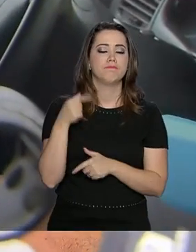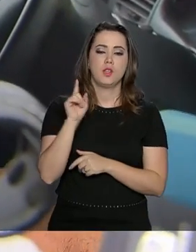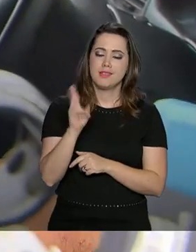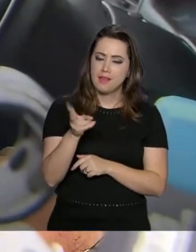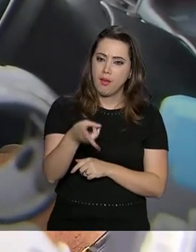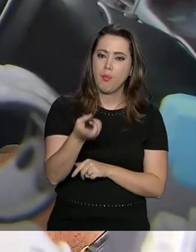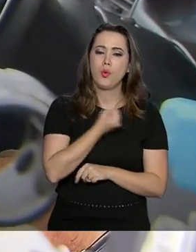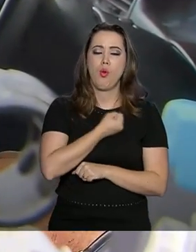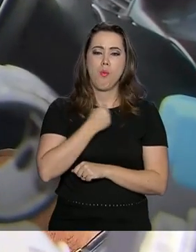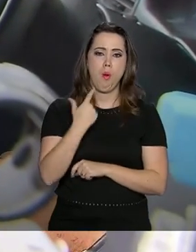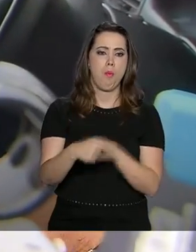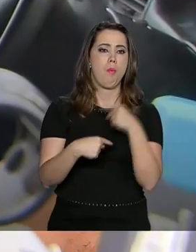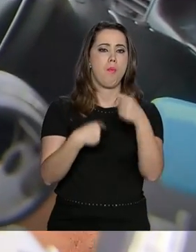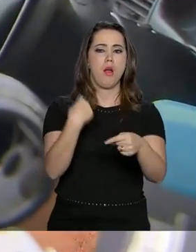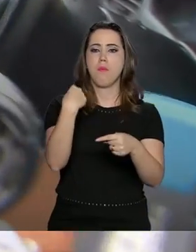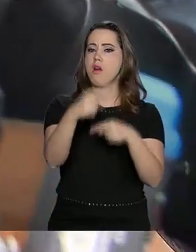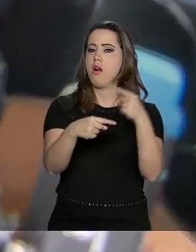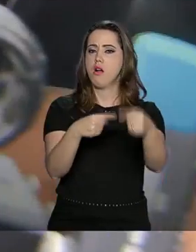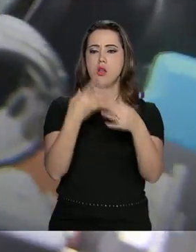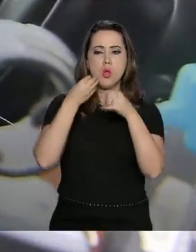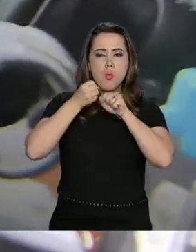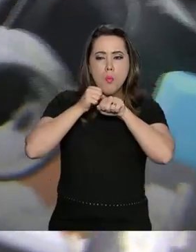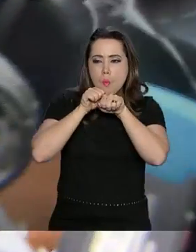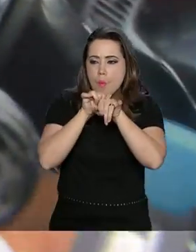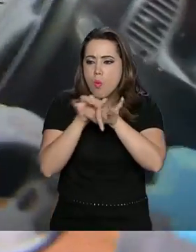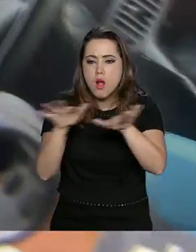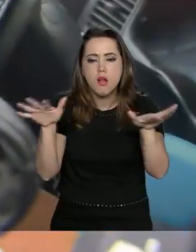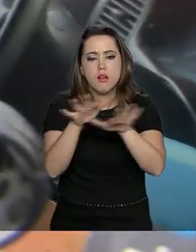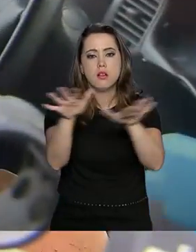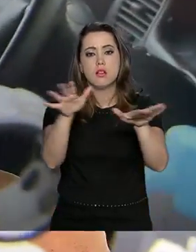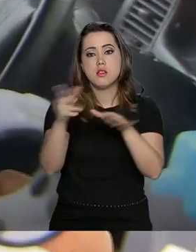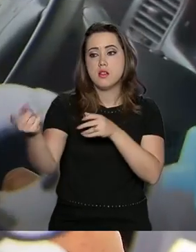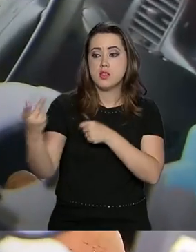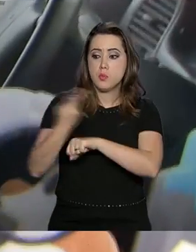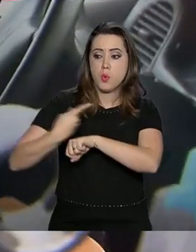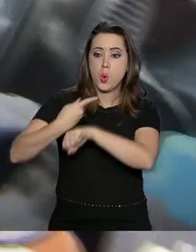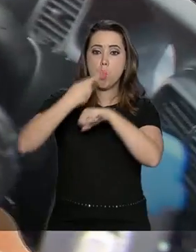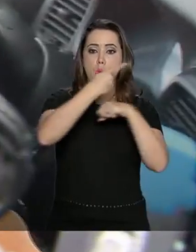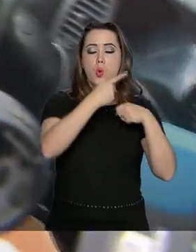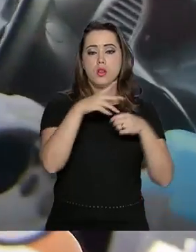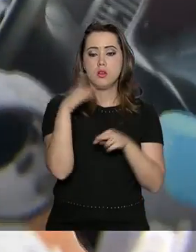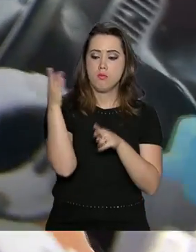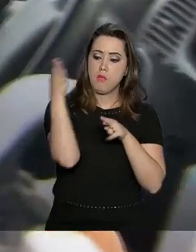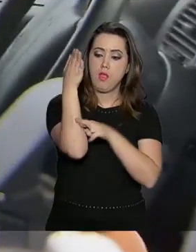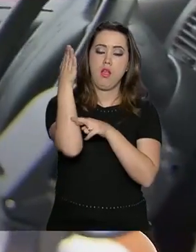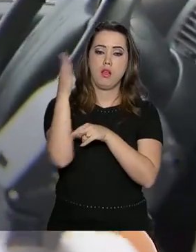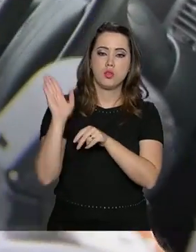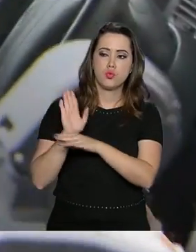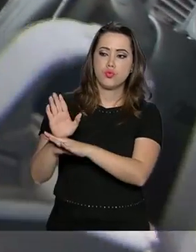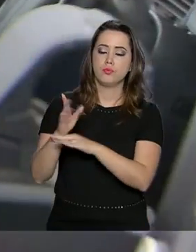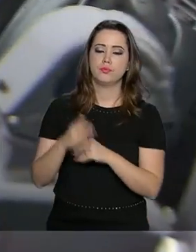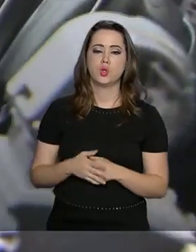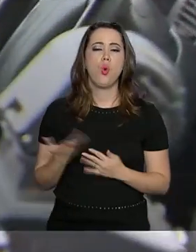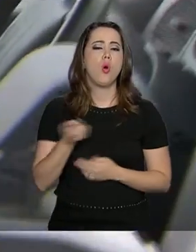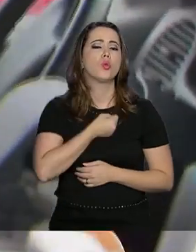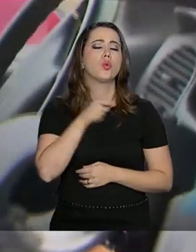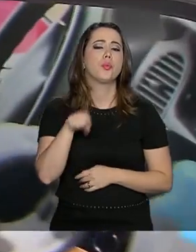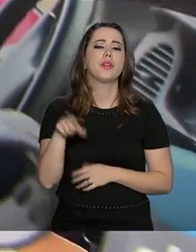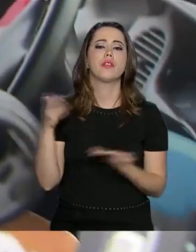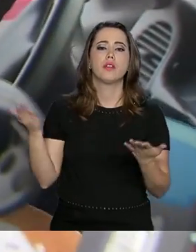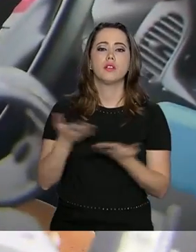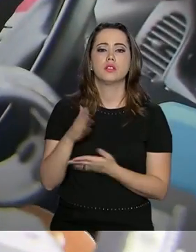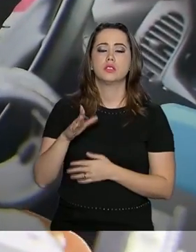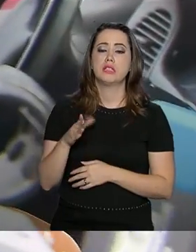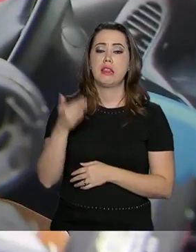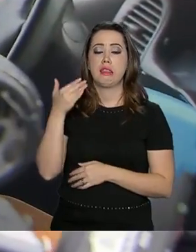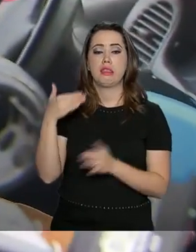vai aumentando, porque as notícias vão se espalhando e eles vêm correndo ao consulado em busca de assistência. Quantos até agora, pelo menos, o senhor falou em